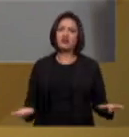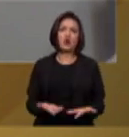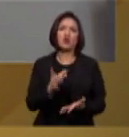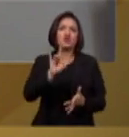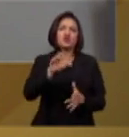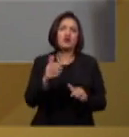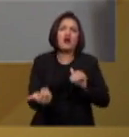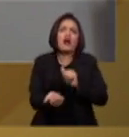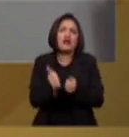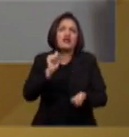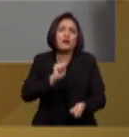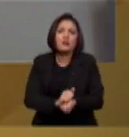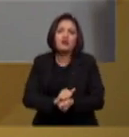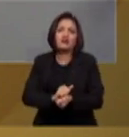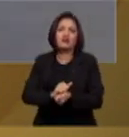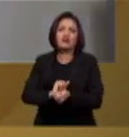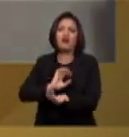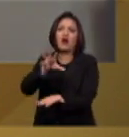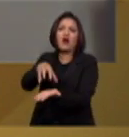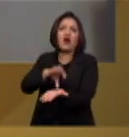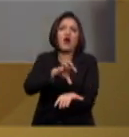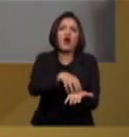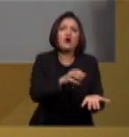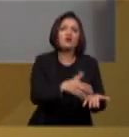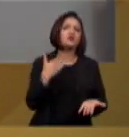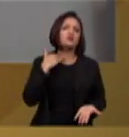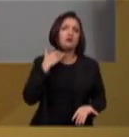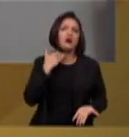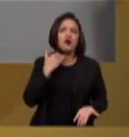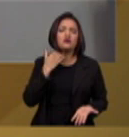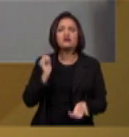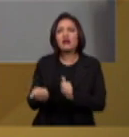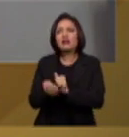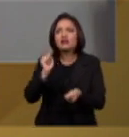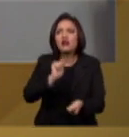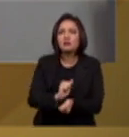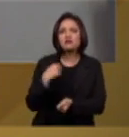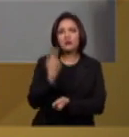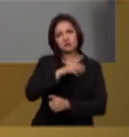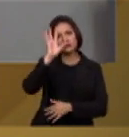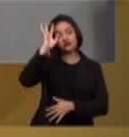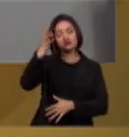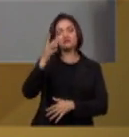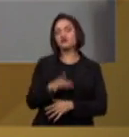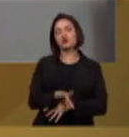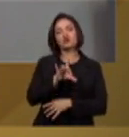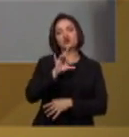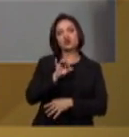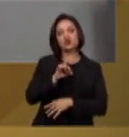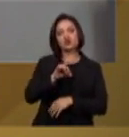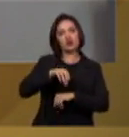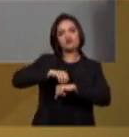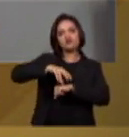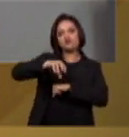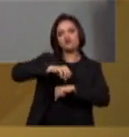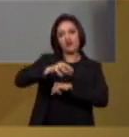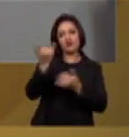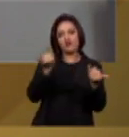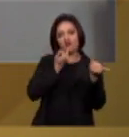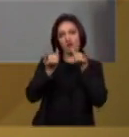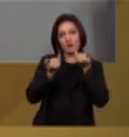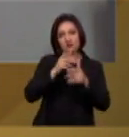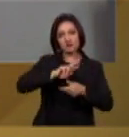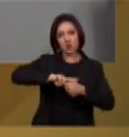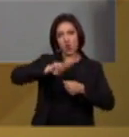de adaptação das entidades a essa nossa decisão. Apenas fiz questão de fazer essa observação que a AGU me